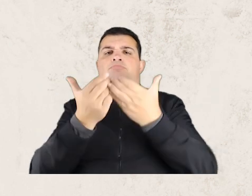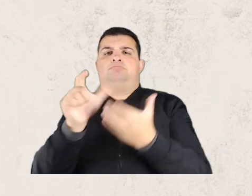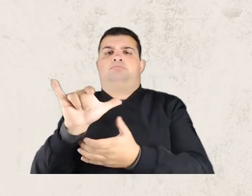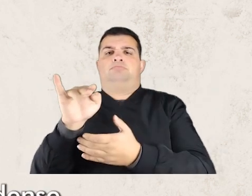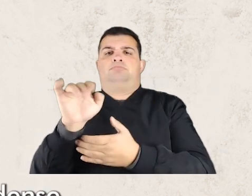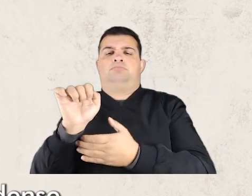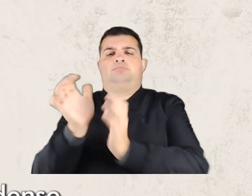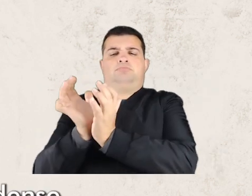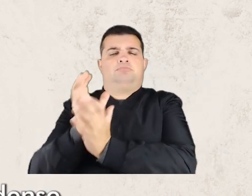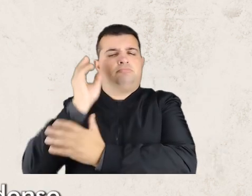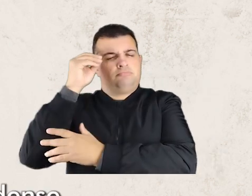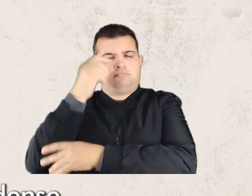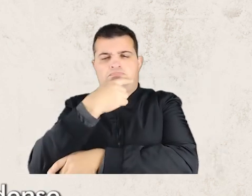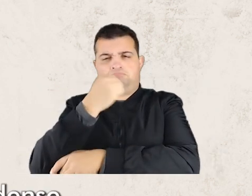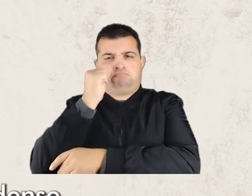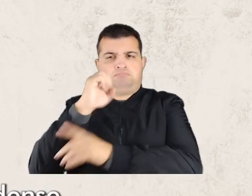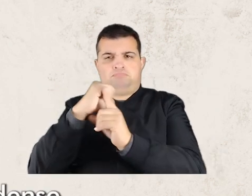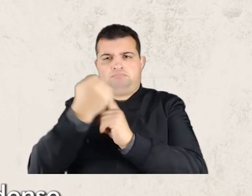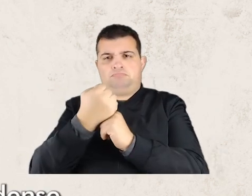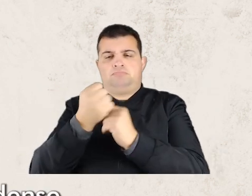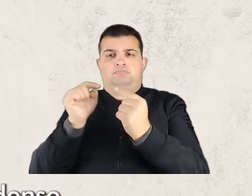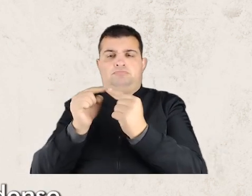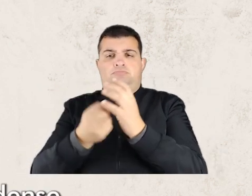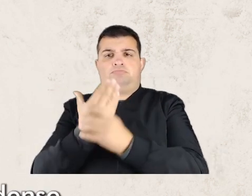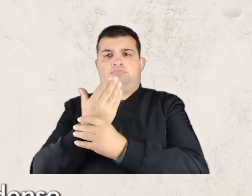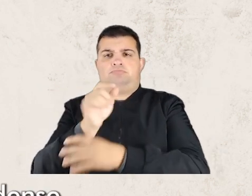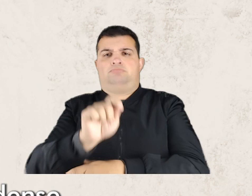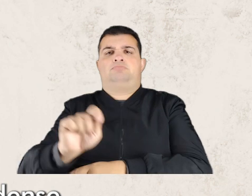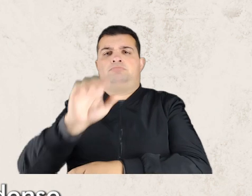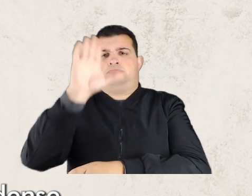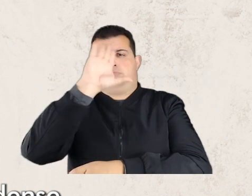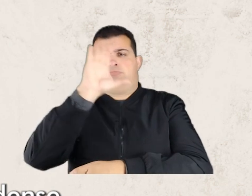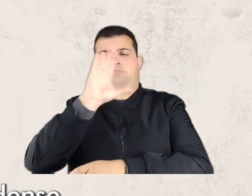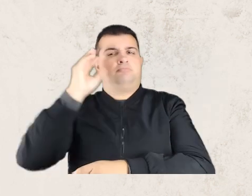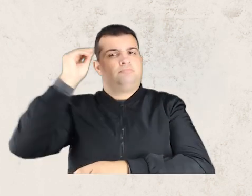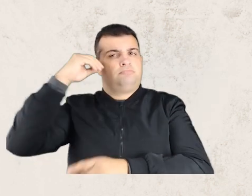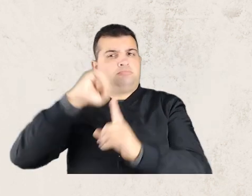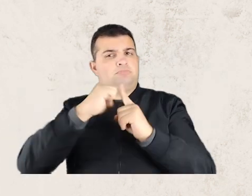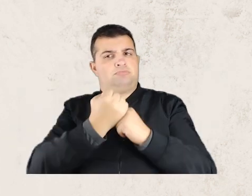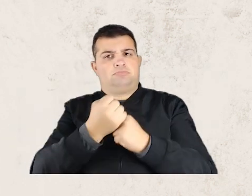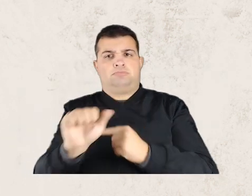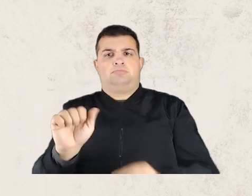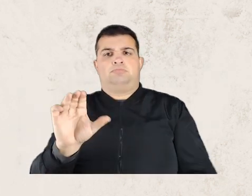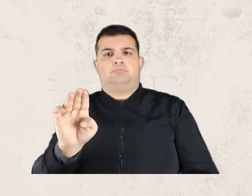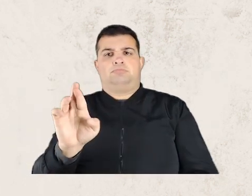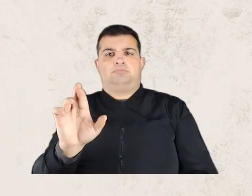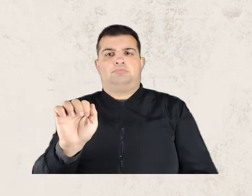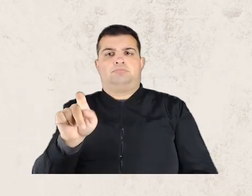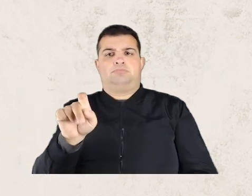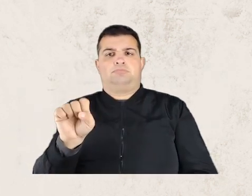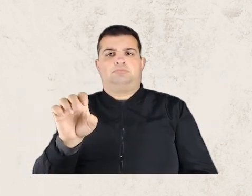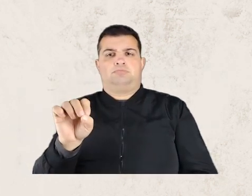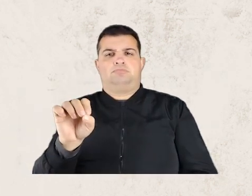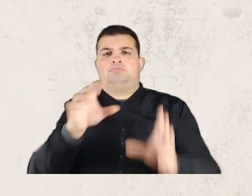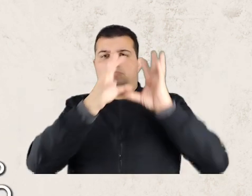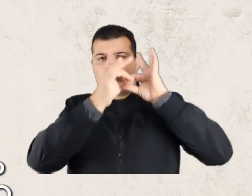social crítica. No Brasil, até aquele momento, a maior influência havia sido estadunidense. Mas após o congresso em Lima, um